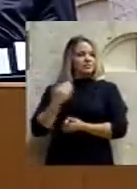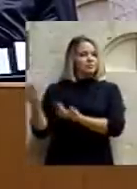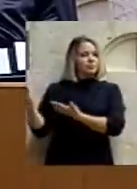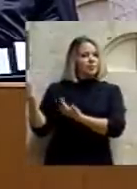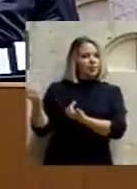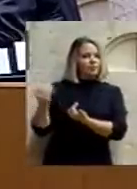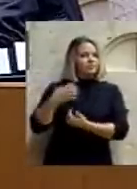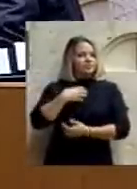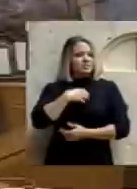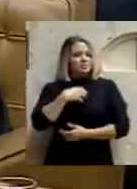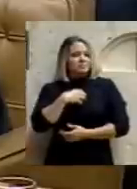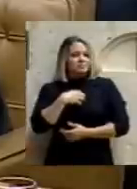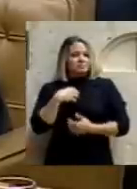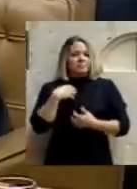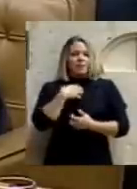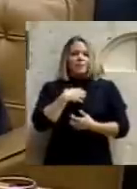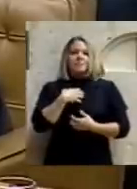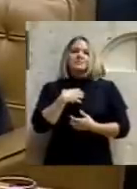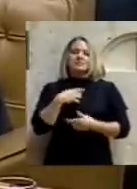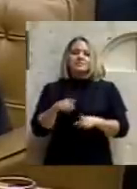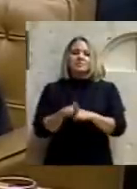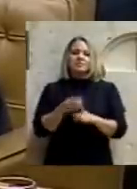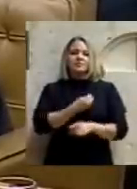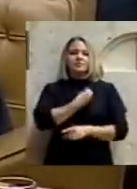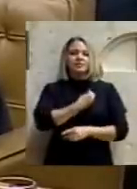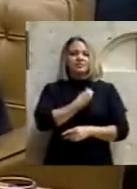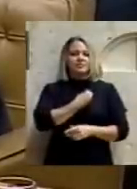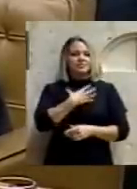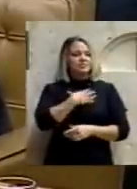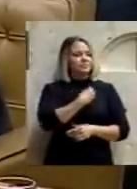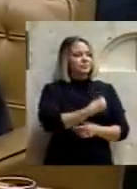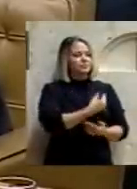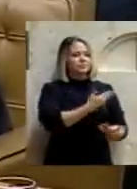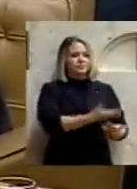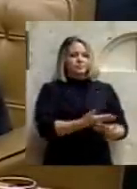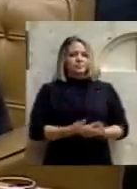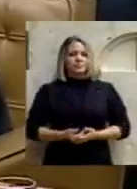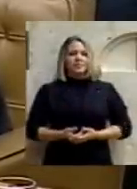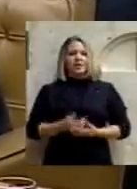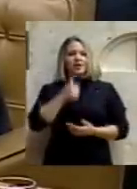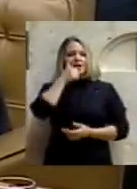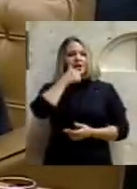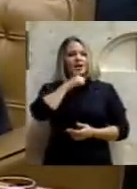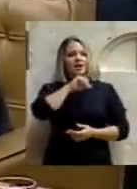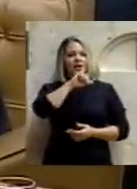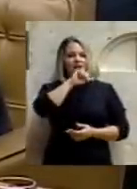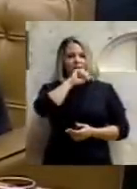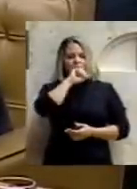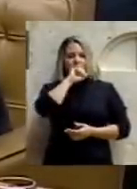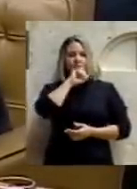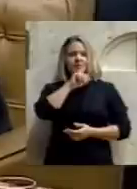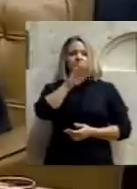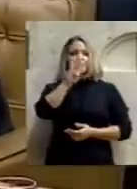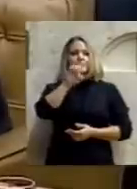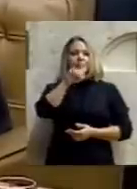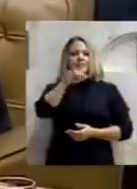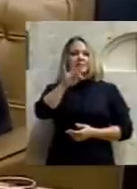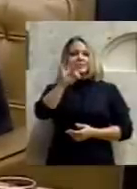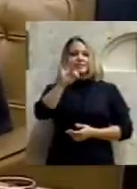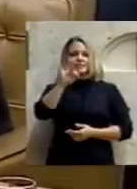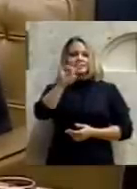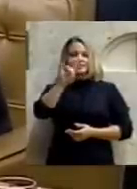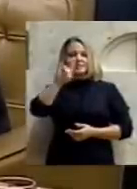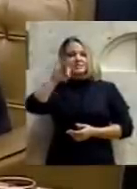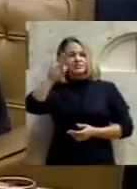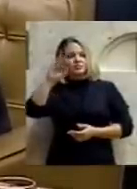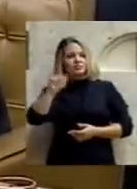se emociona com o destino histórico do seu amado filho. Sua querida mãe, senhora Benedita da Silva Gomes, que eu tive o prazer